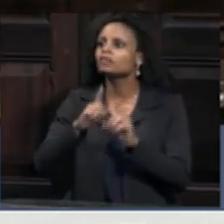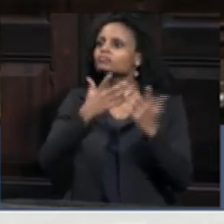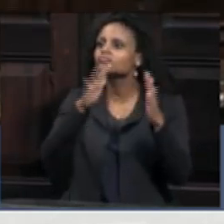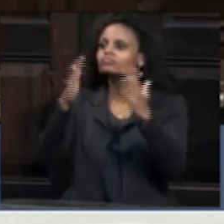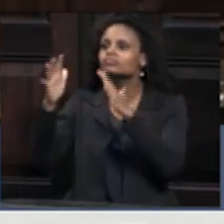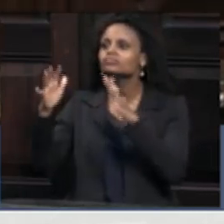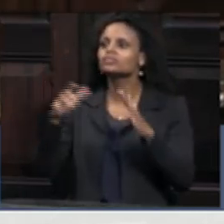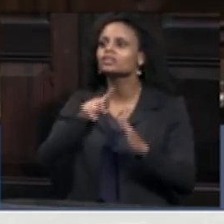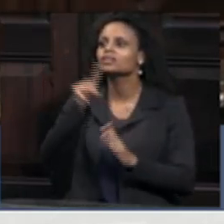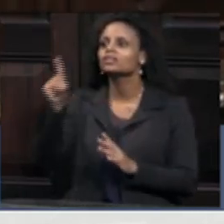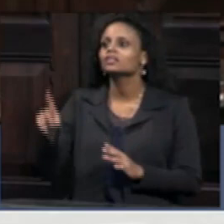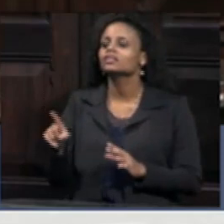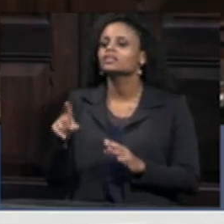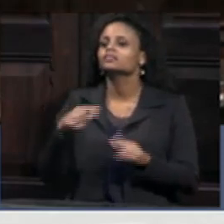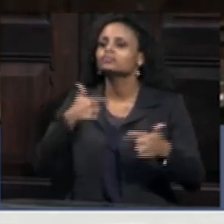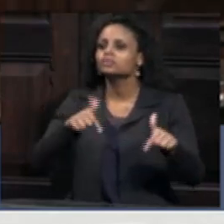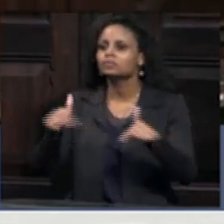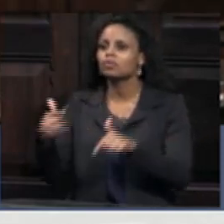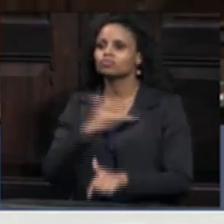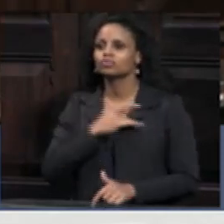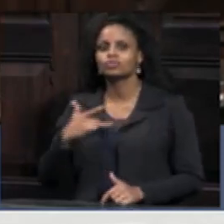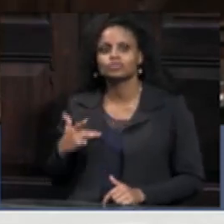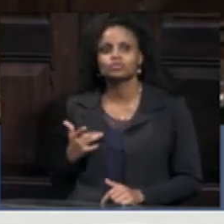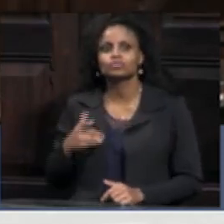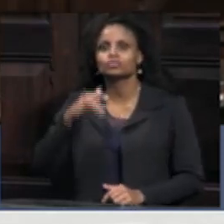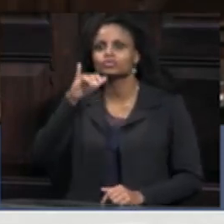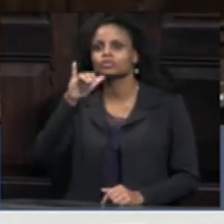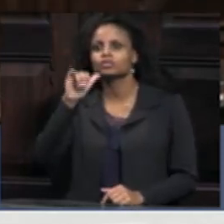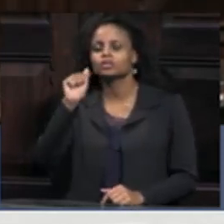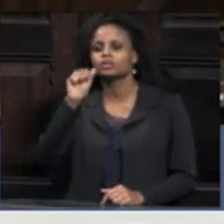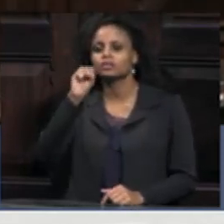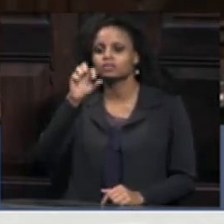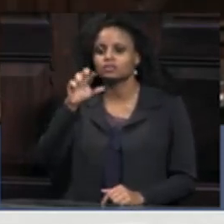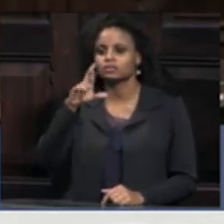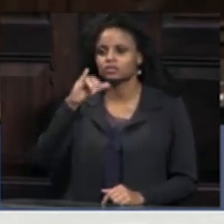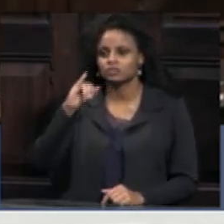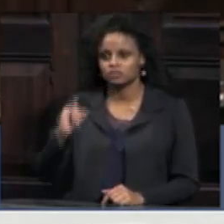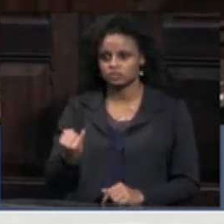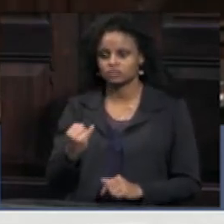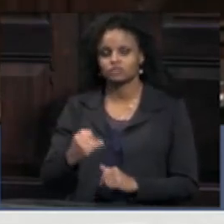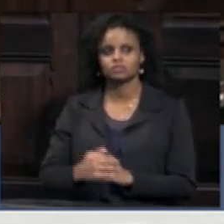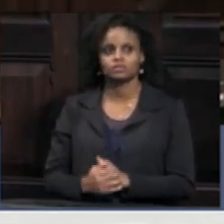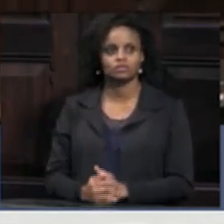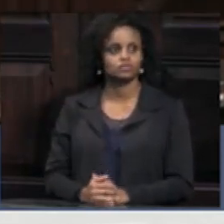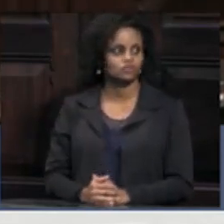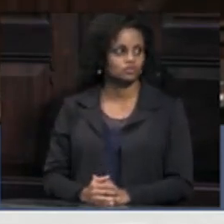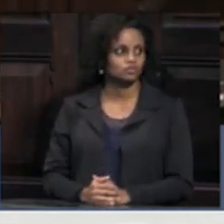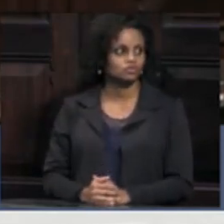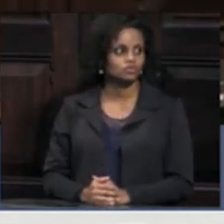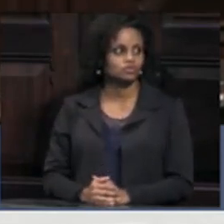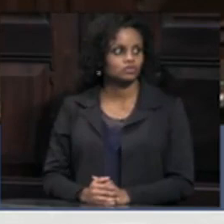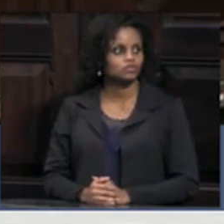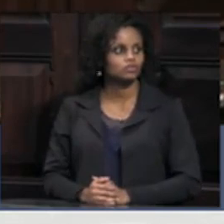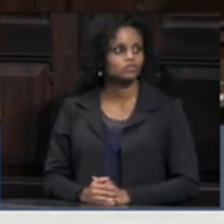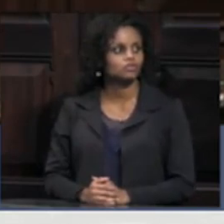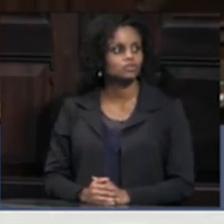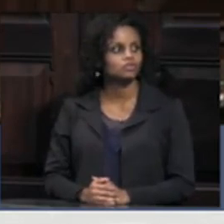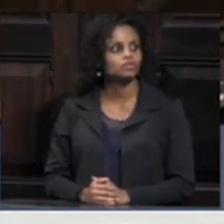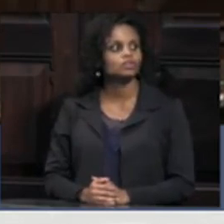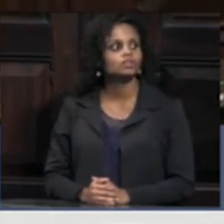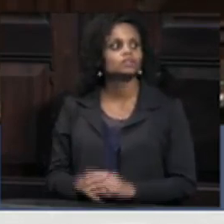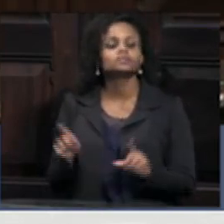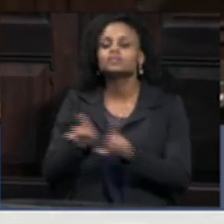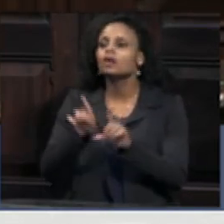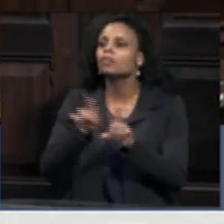da Secretaria de Saúde e do IASERJ, que também vão conquistar a derrubada do veto, já está pactuado. E